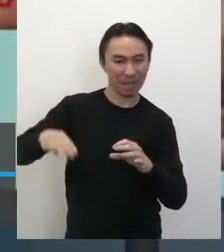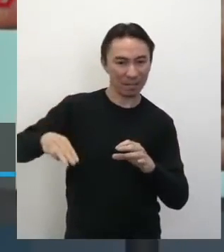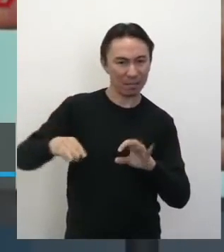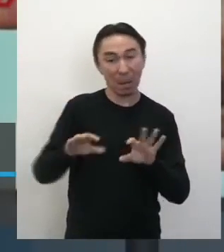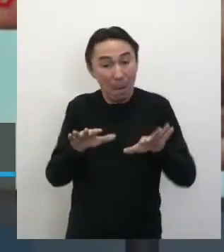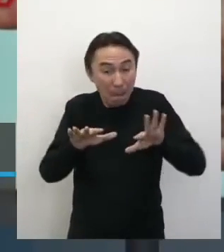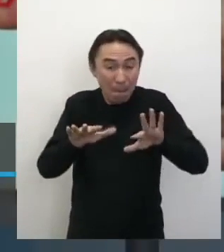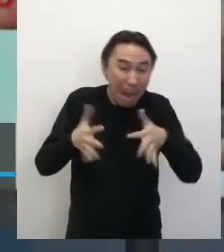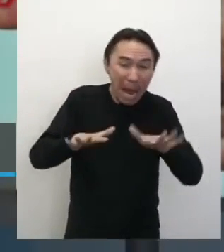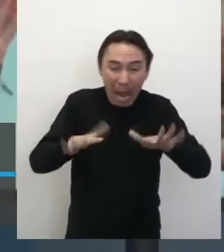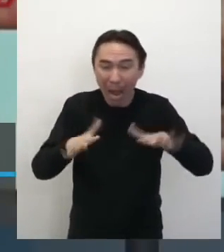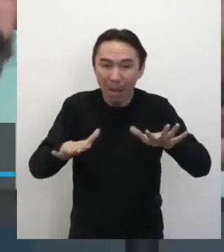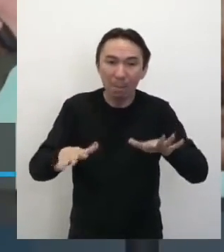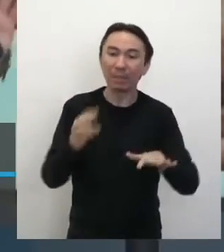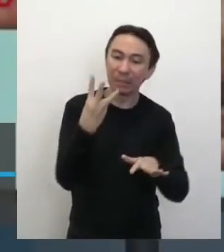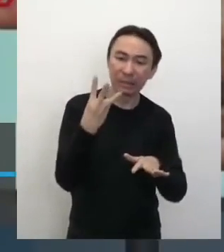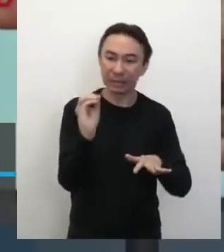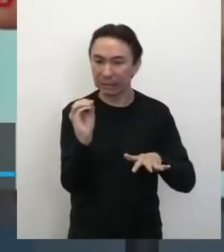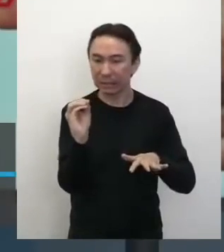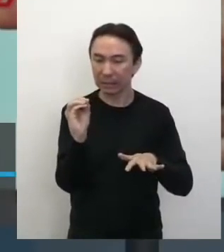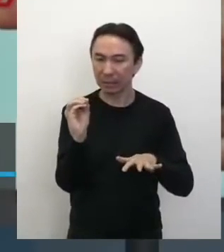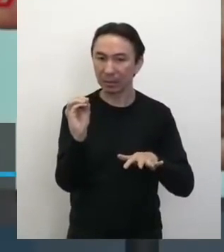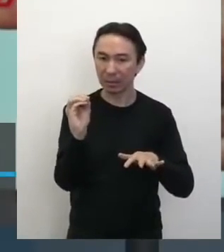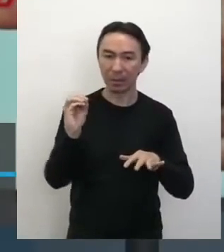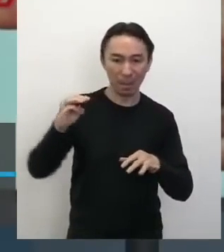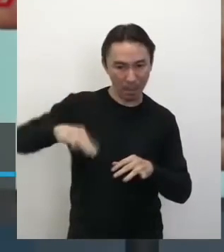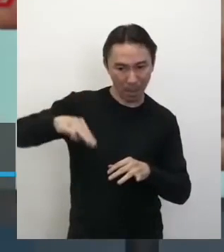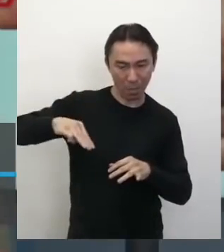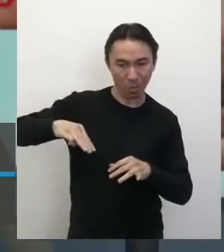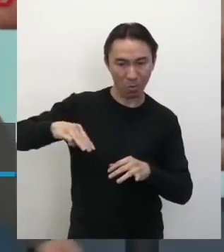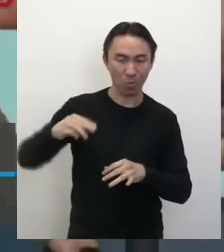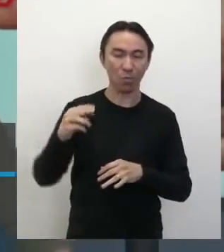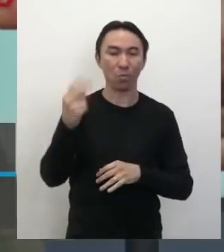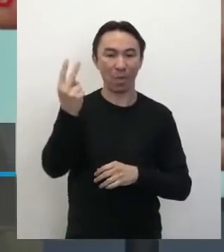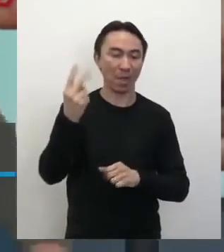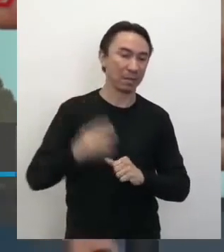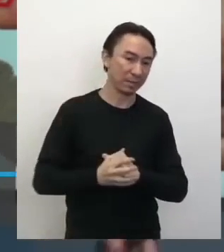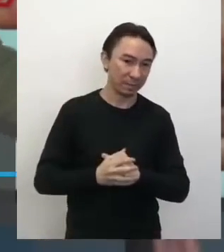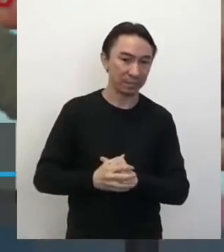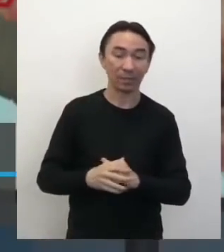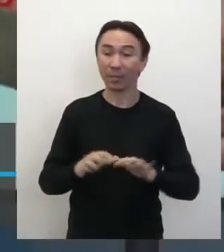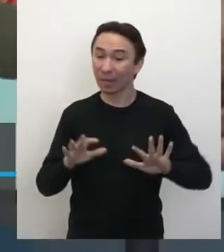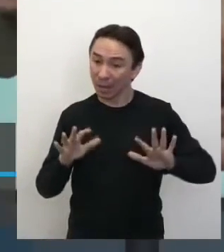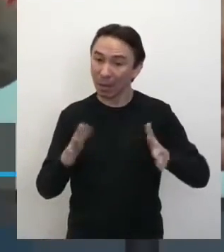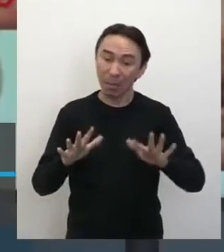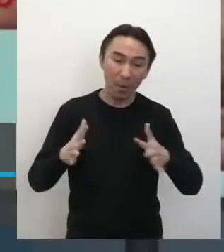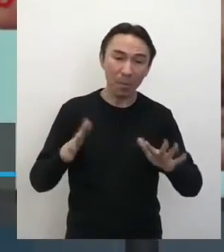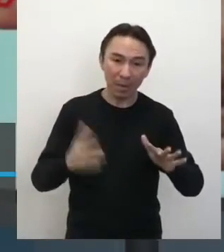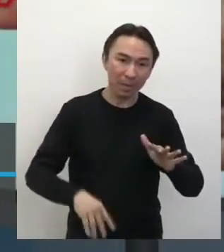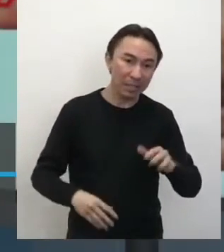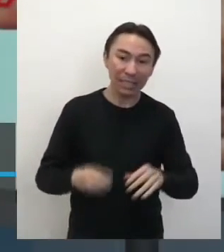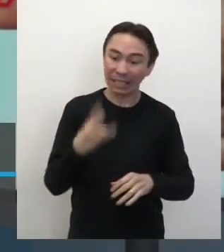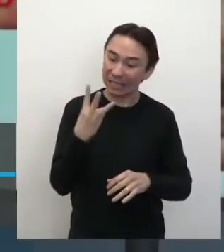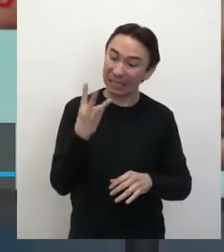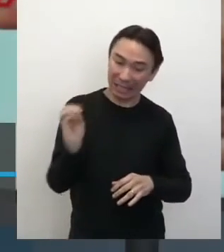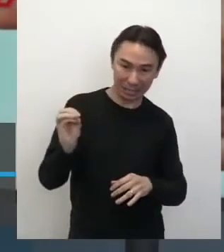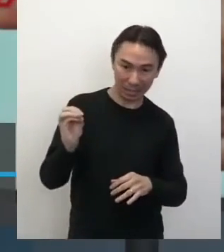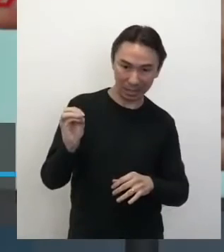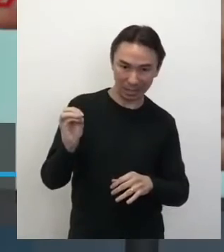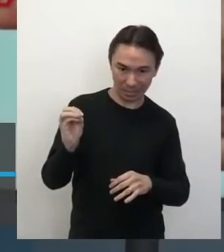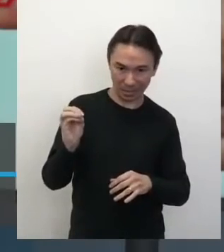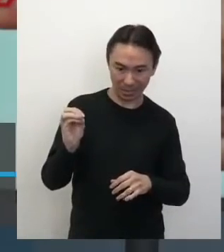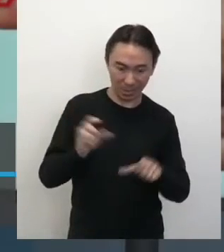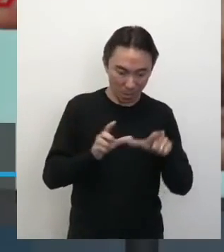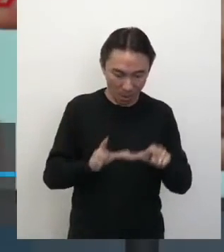estimando, posso estar errado, mas assim aparentemente é isso, tá? Então aqui cabe 30 quadrados de 1 metro por 1 metro. Deu